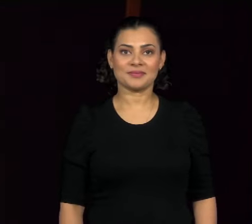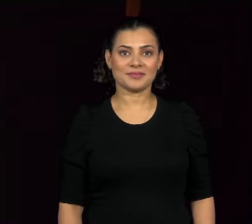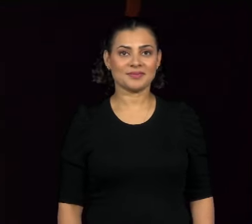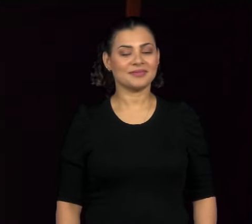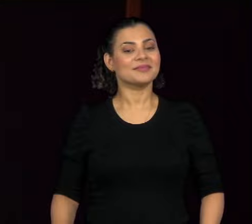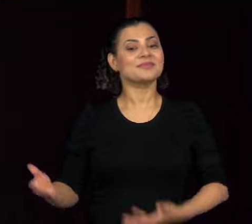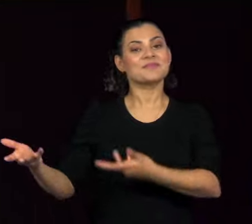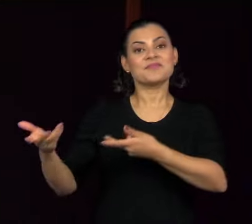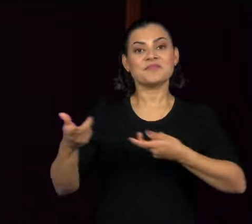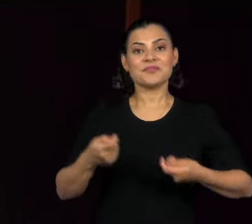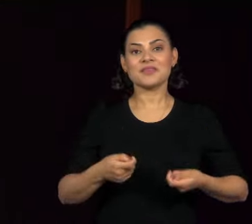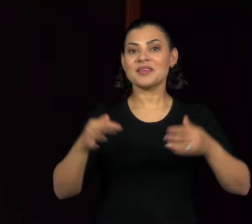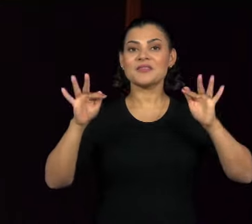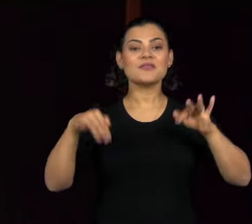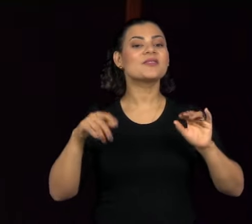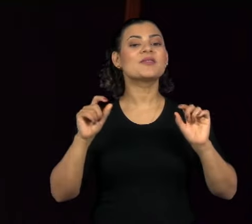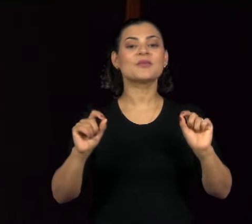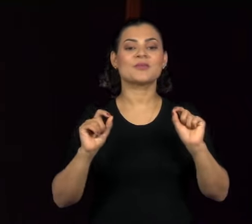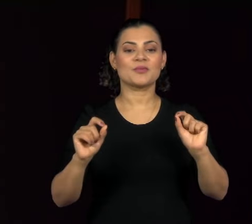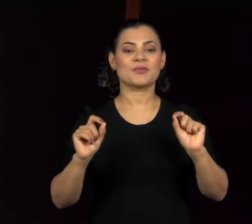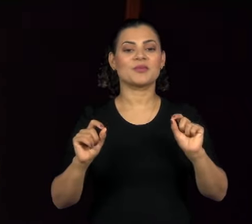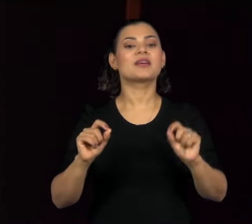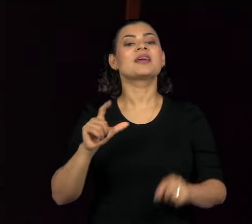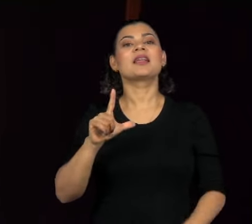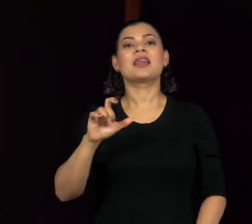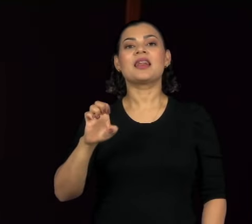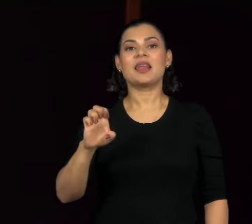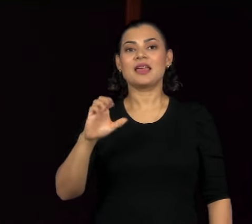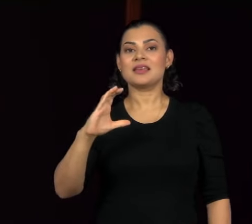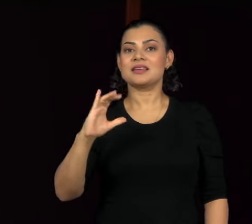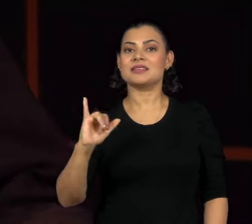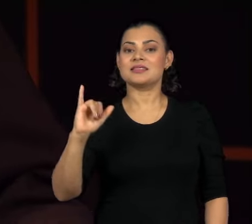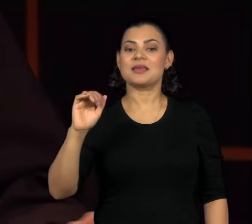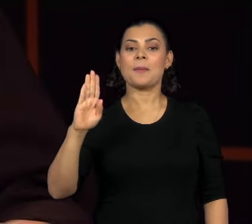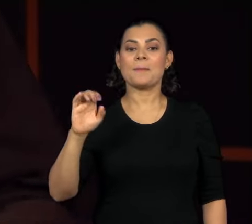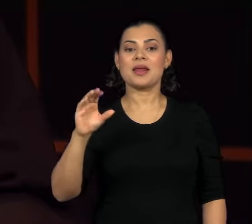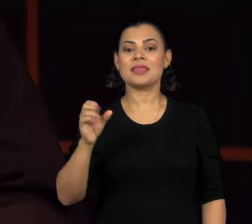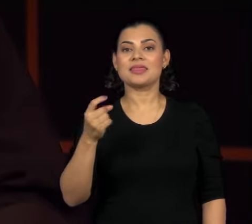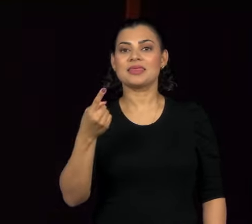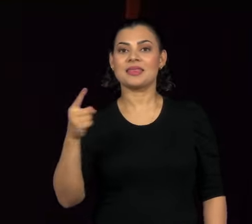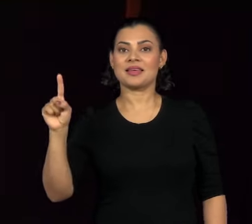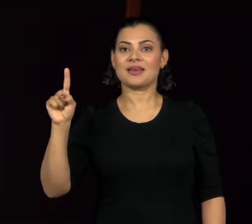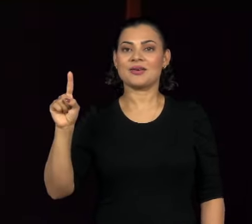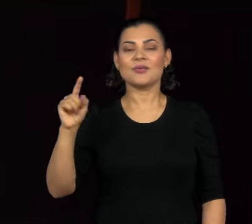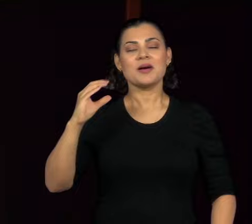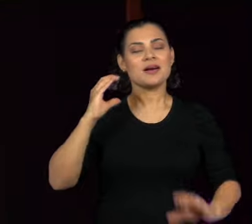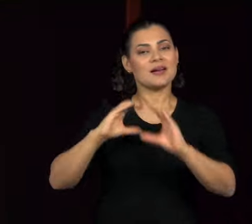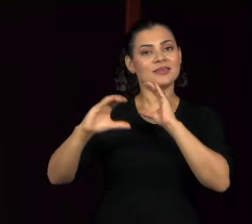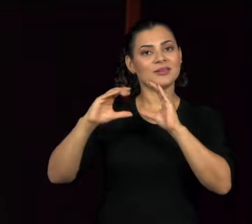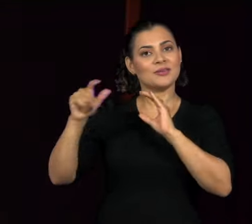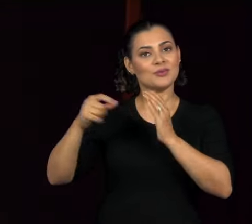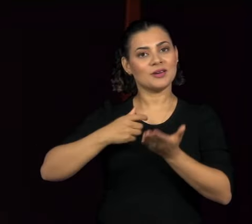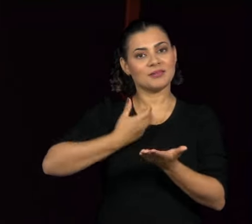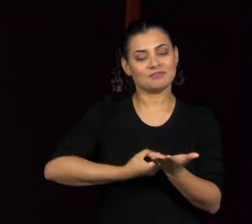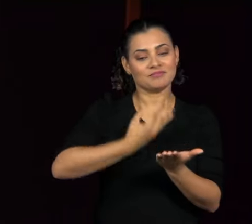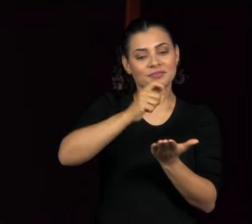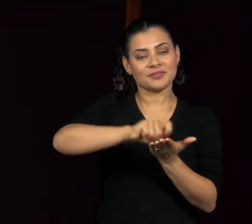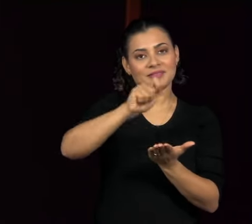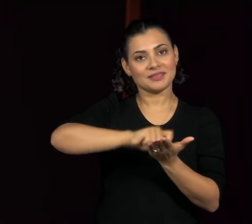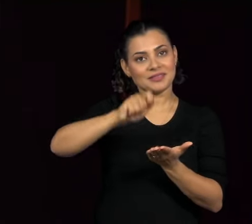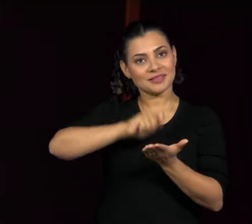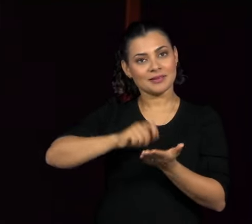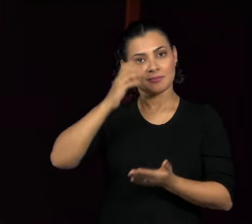Vamos fechar o programa com Leci Brandão. Grande Leci Brandão. Cantora, compositora, uma